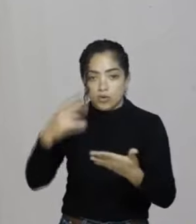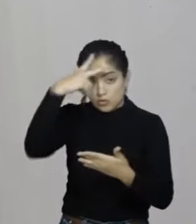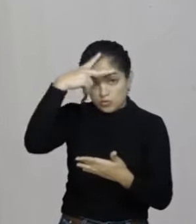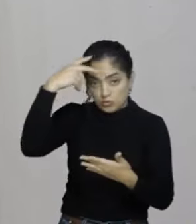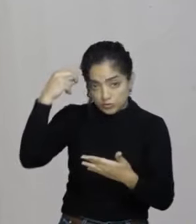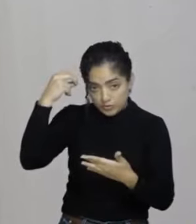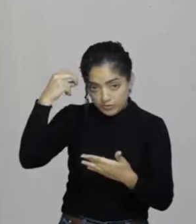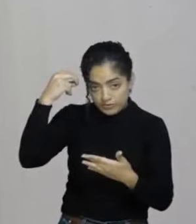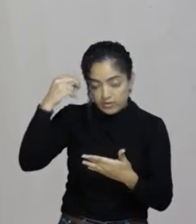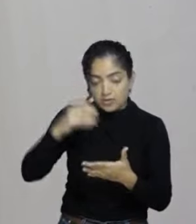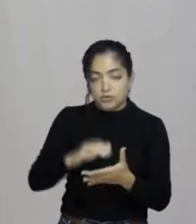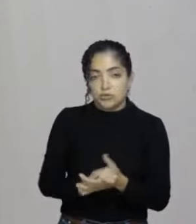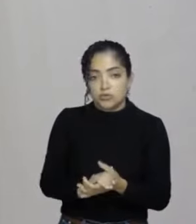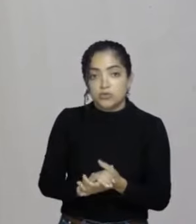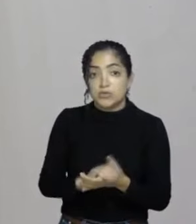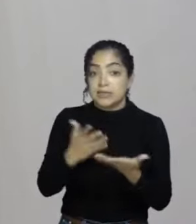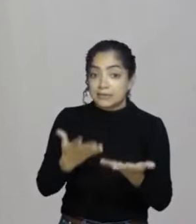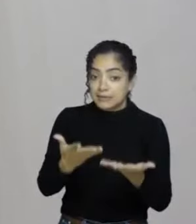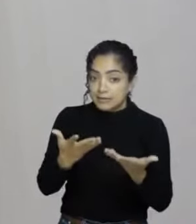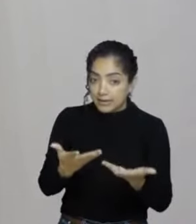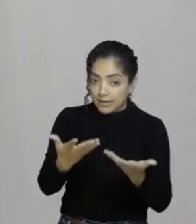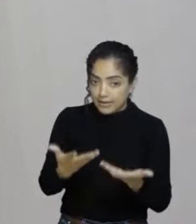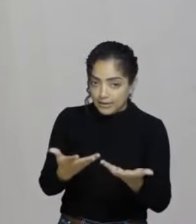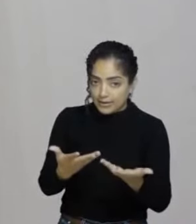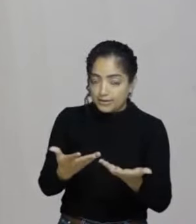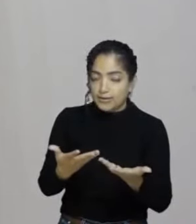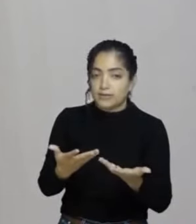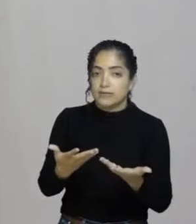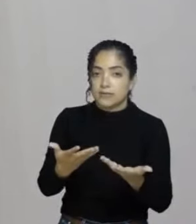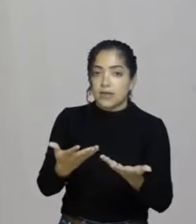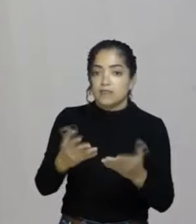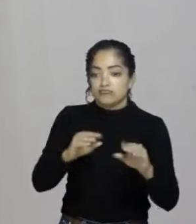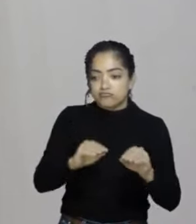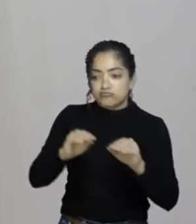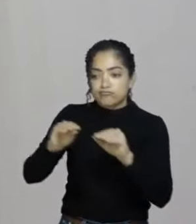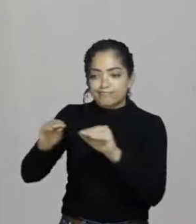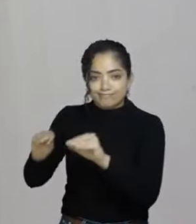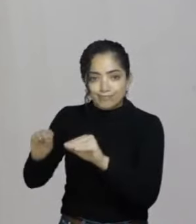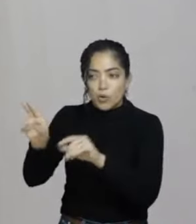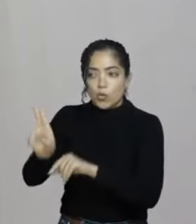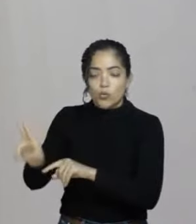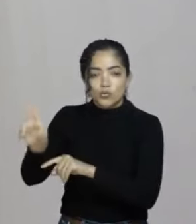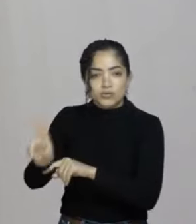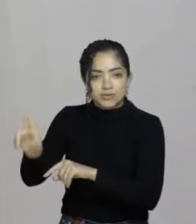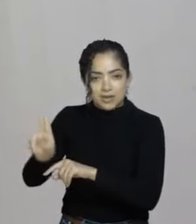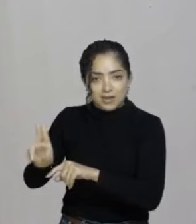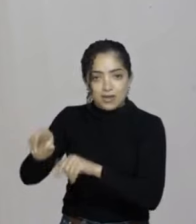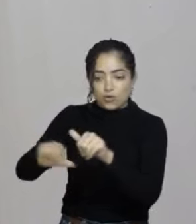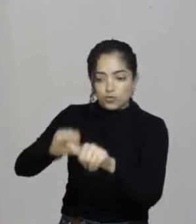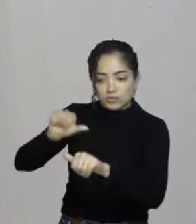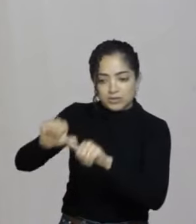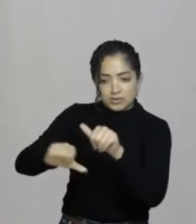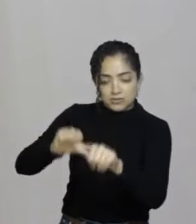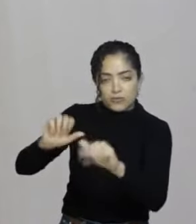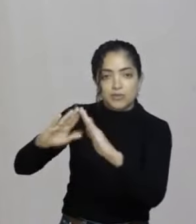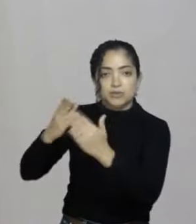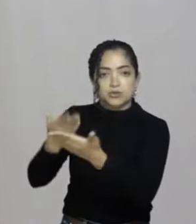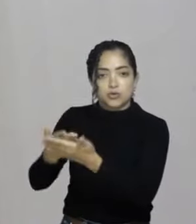municipais Que desejam encampar estruturas estaduais para transformar a escola estadual